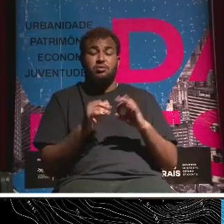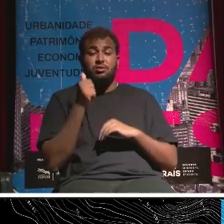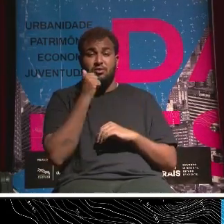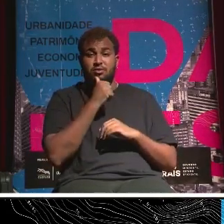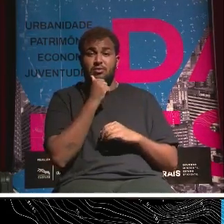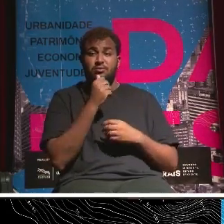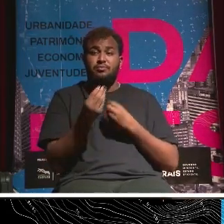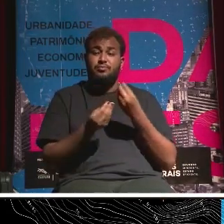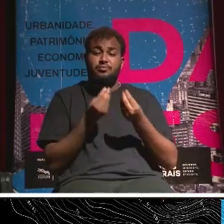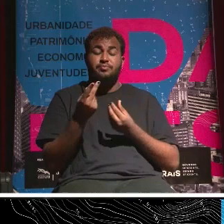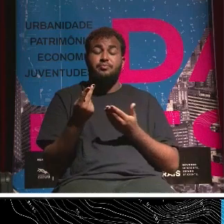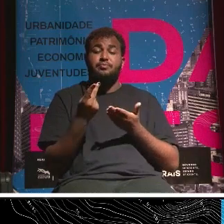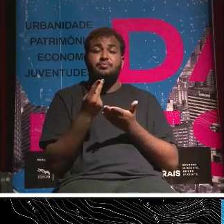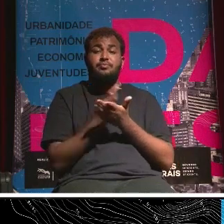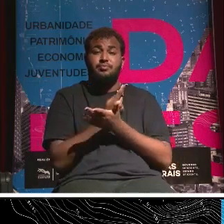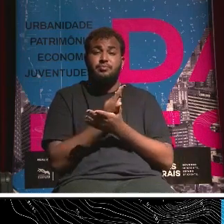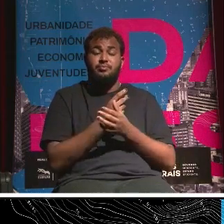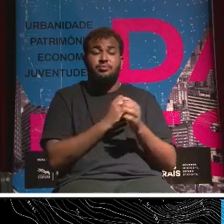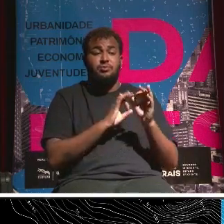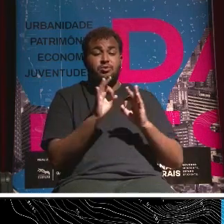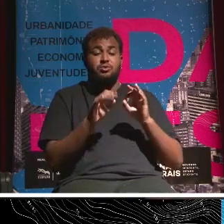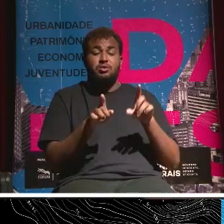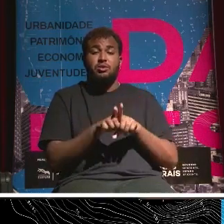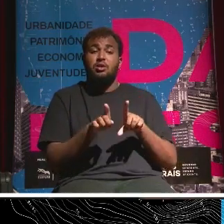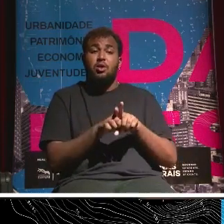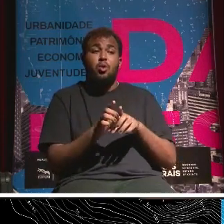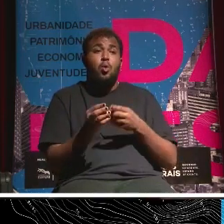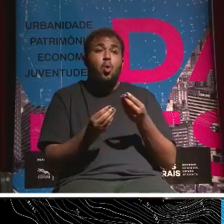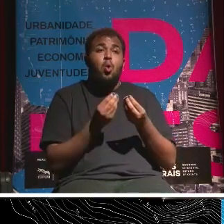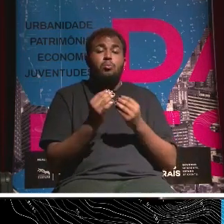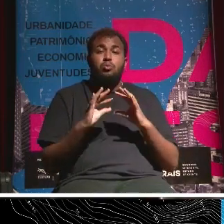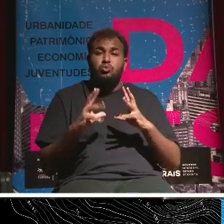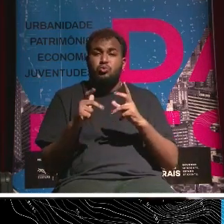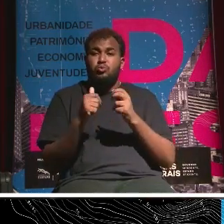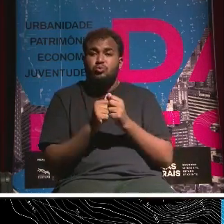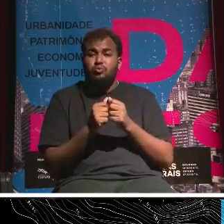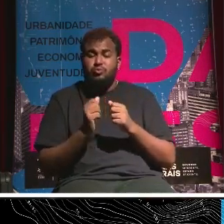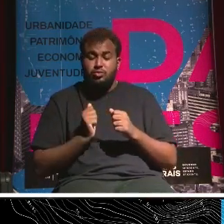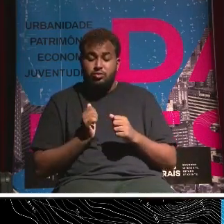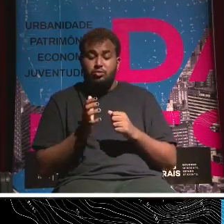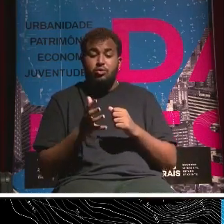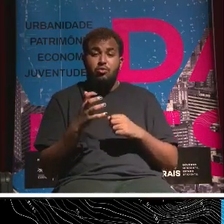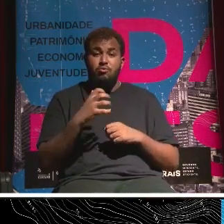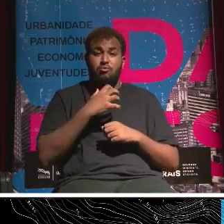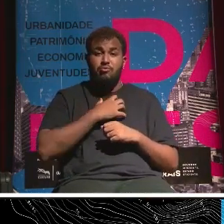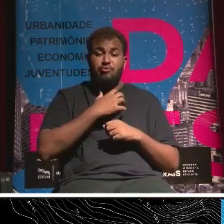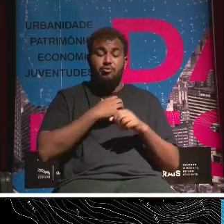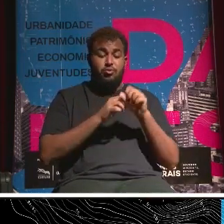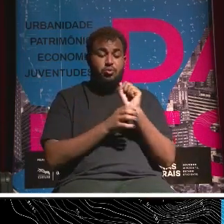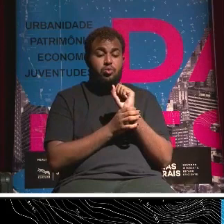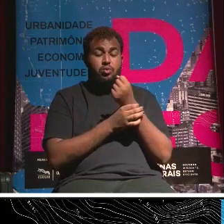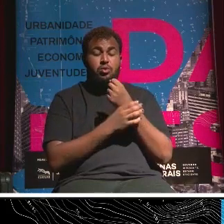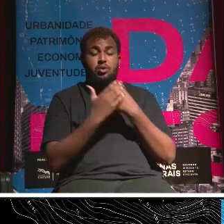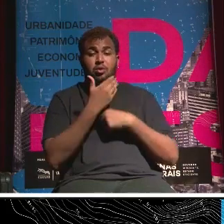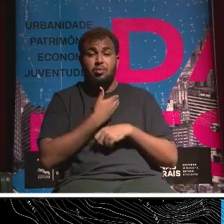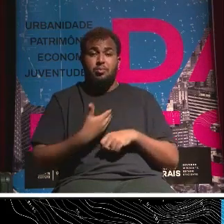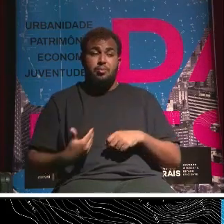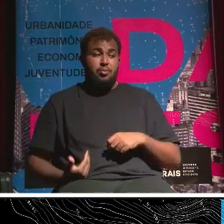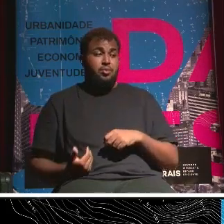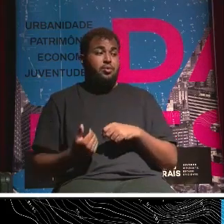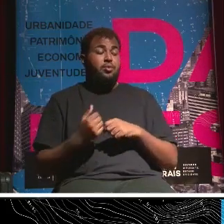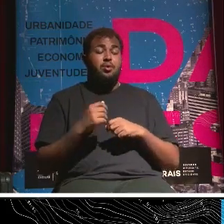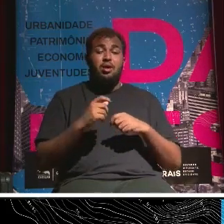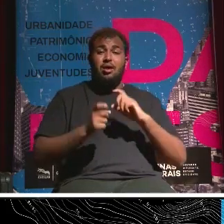se dava esse organizar e como elas lidavam com todos esses atores, desde a segurança pública, nas reuniões da